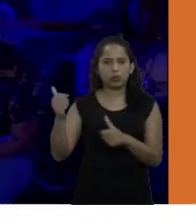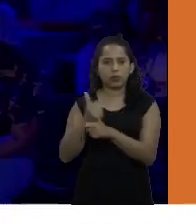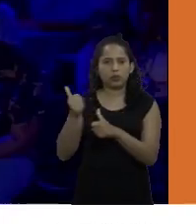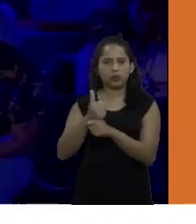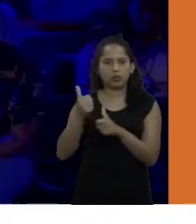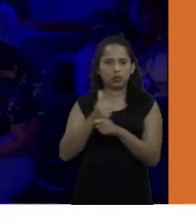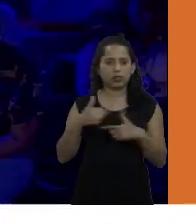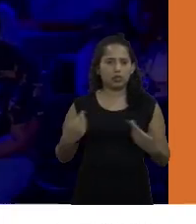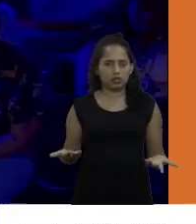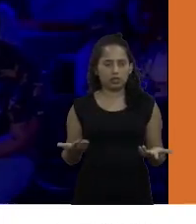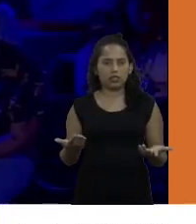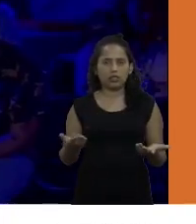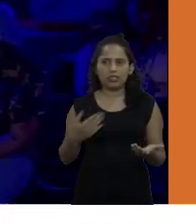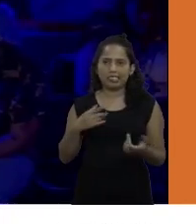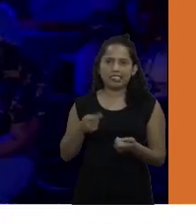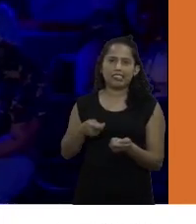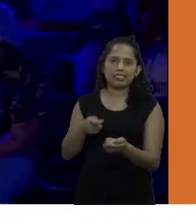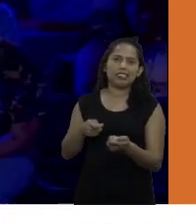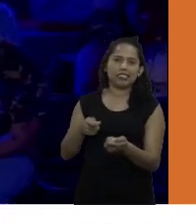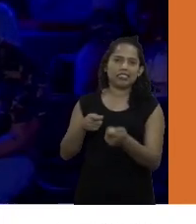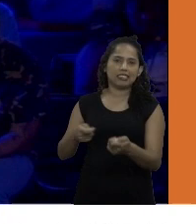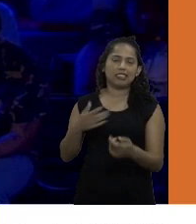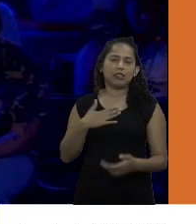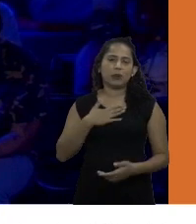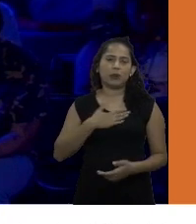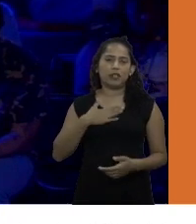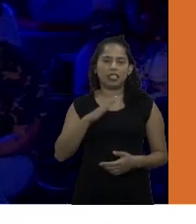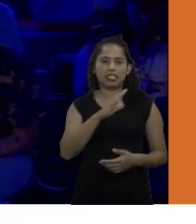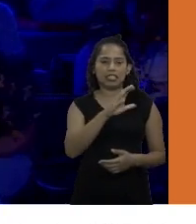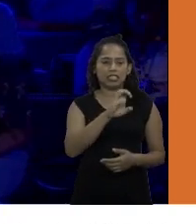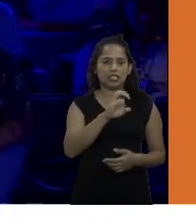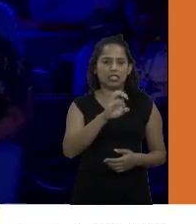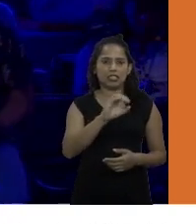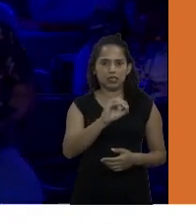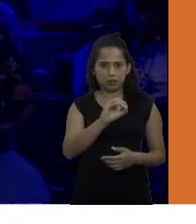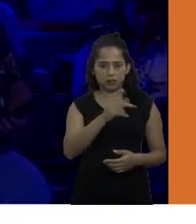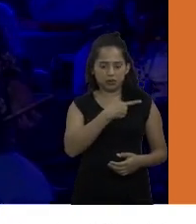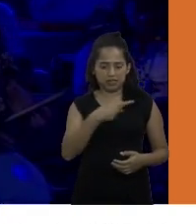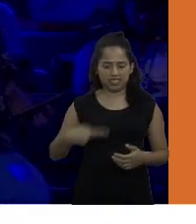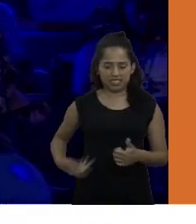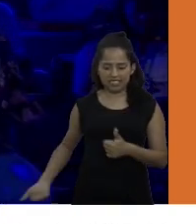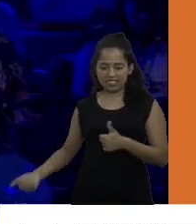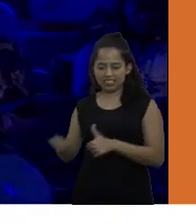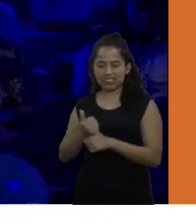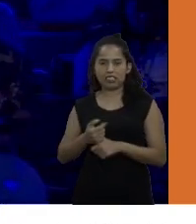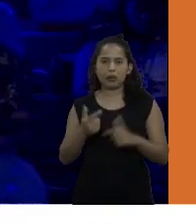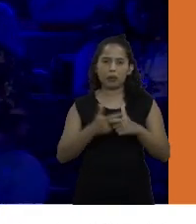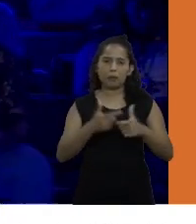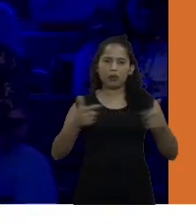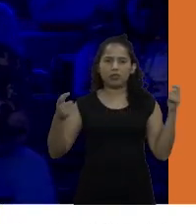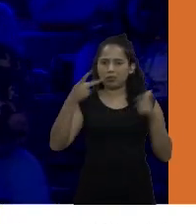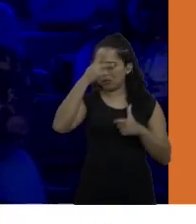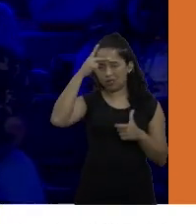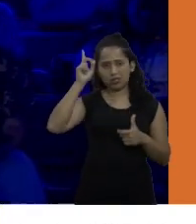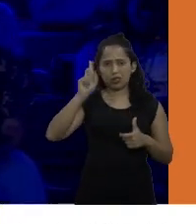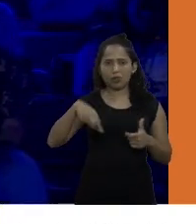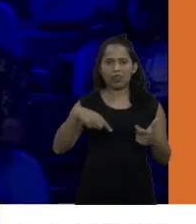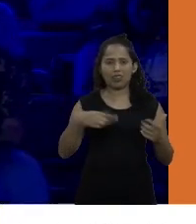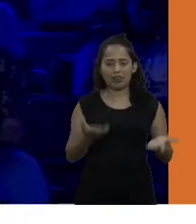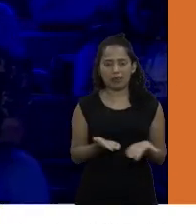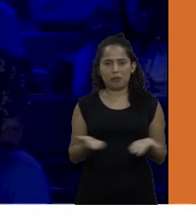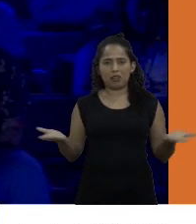que é uma provocação, adoro fazer isso, né? Substituir CEOs, mas a maior parte das pessoas que vão ser substituídas vão ser na